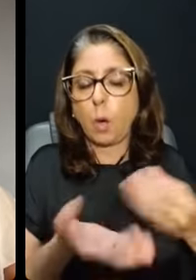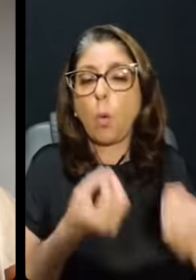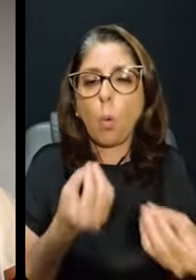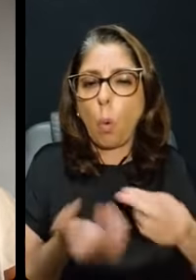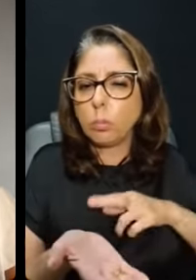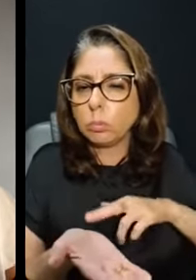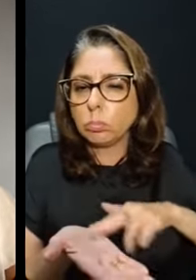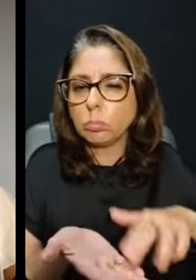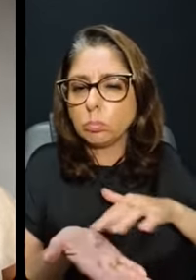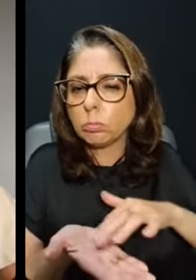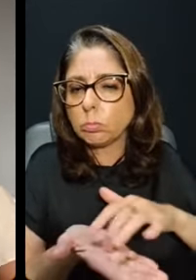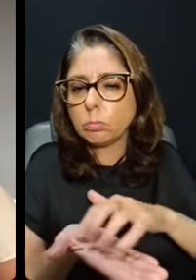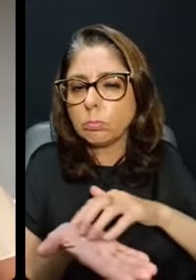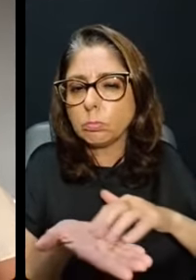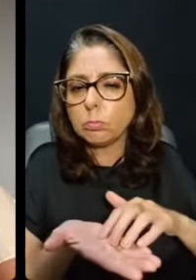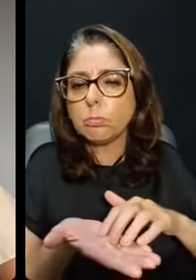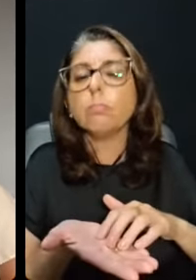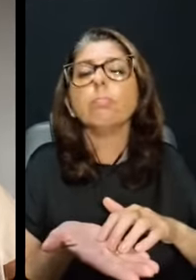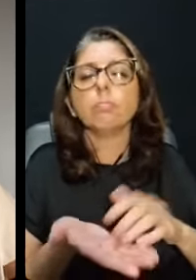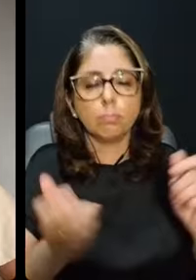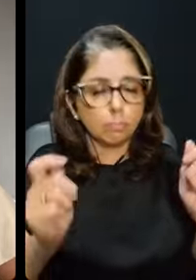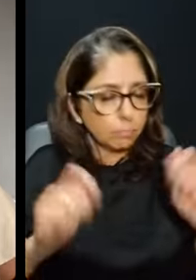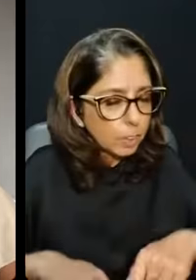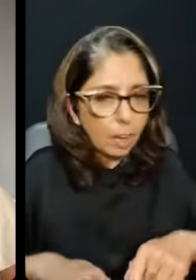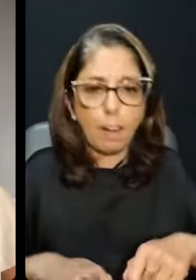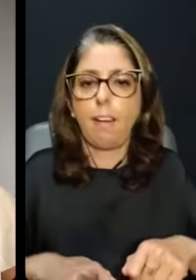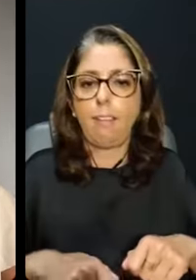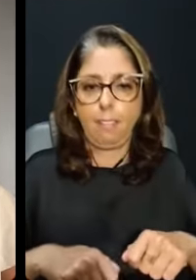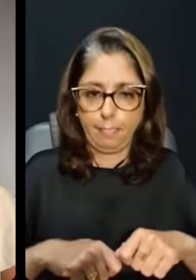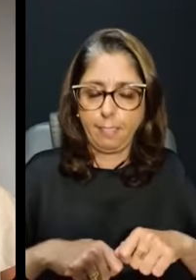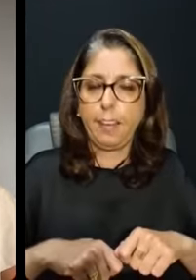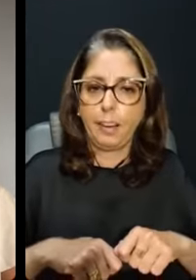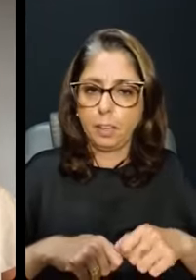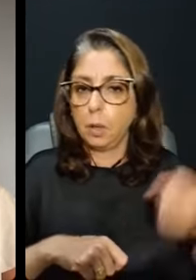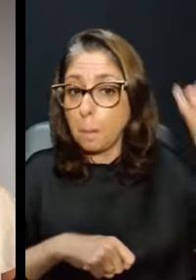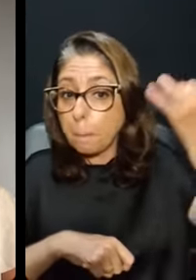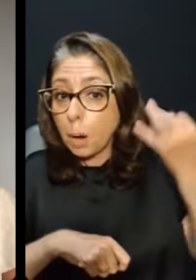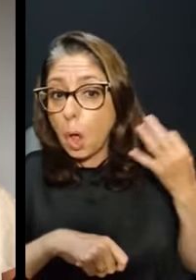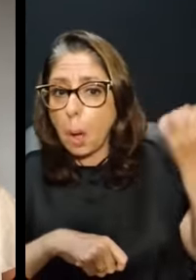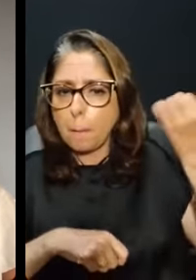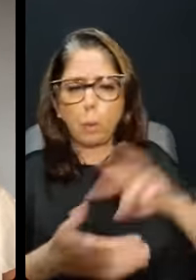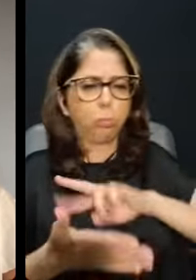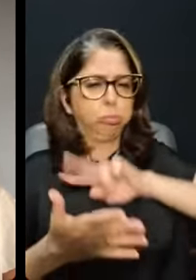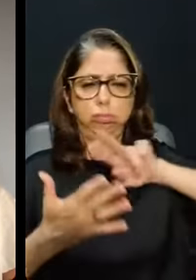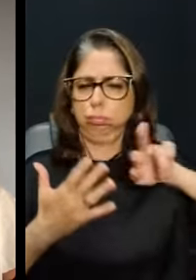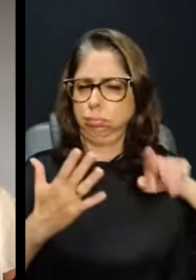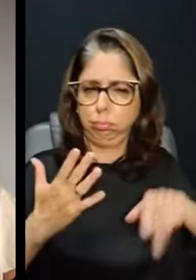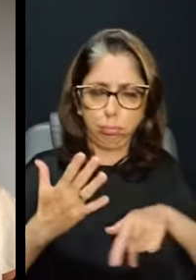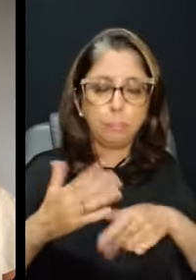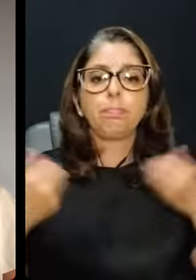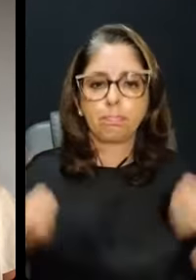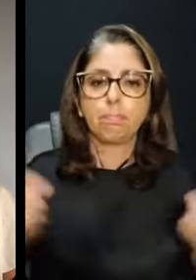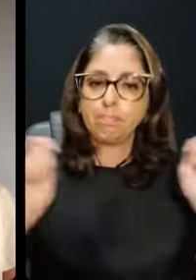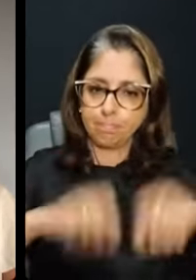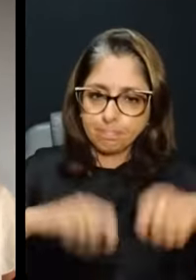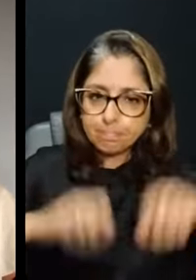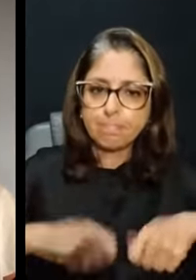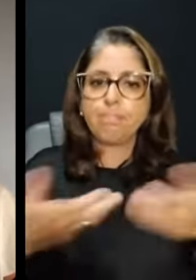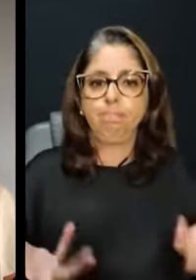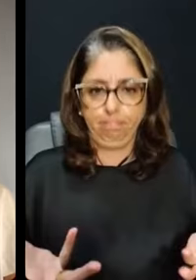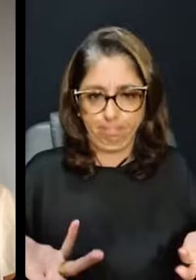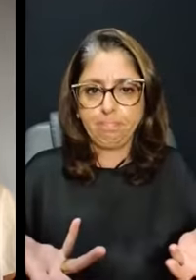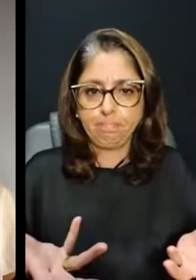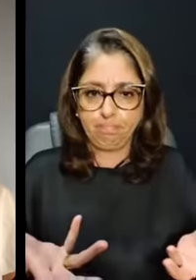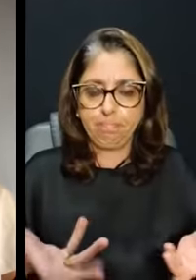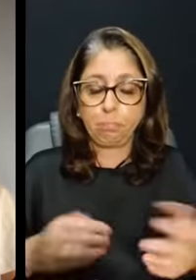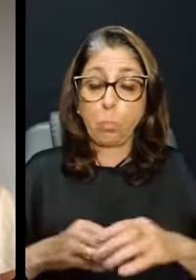grande costurada nesse grande conteúdo e universo que é acessibilidade, de uma forma